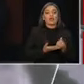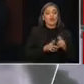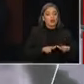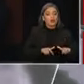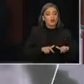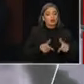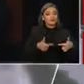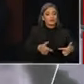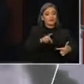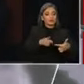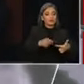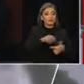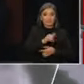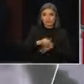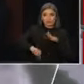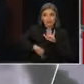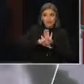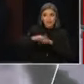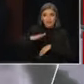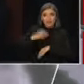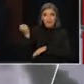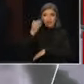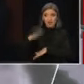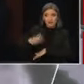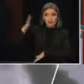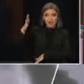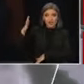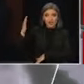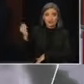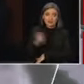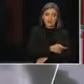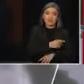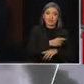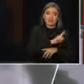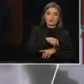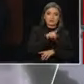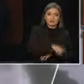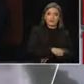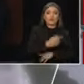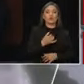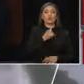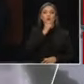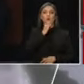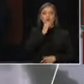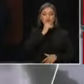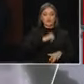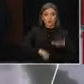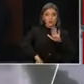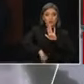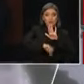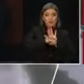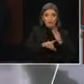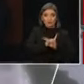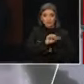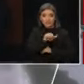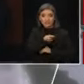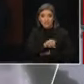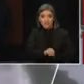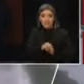não houver um crime mais grave que o absorva. Em outras palavras, o crime de dano funciona como um soldado